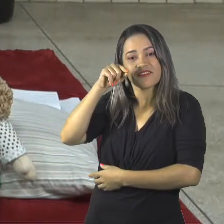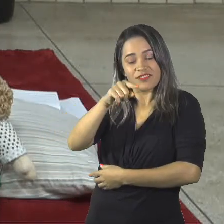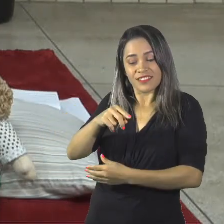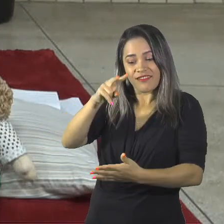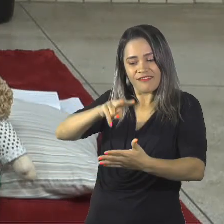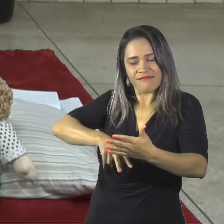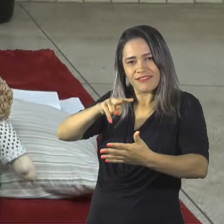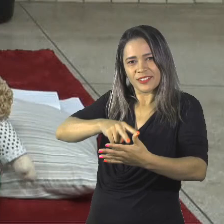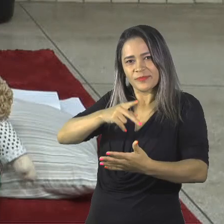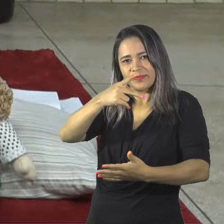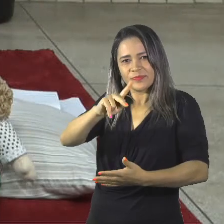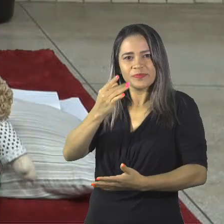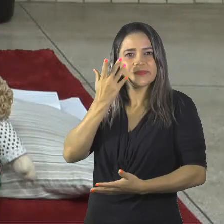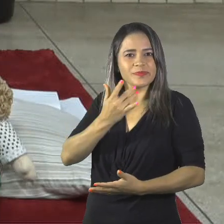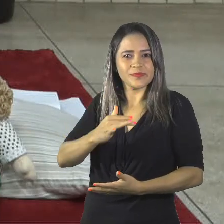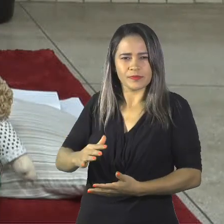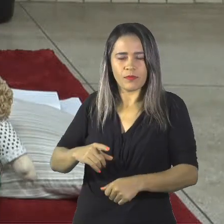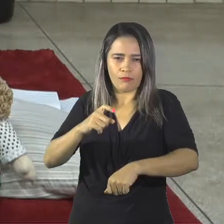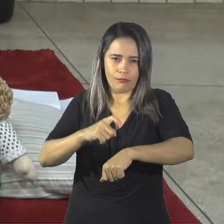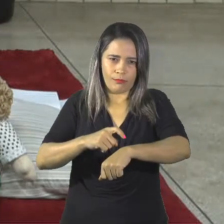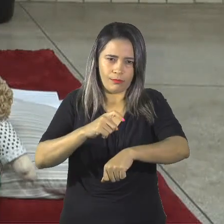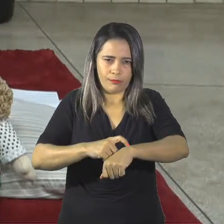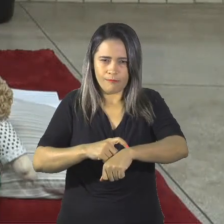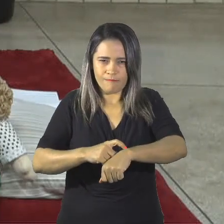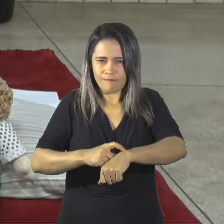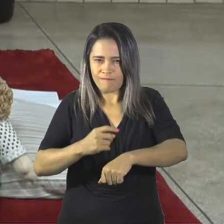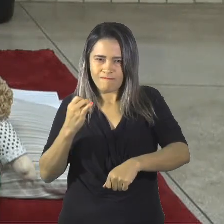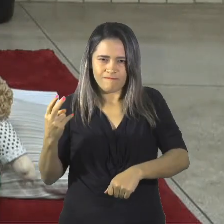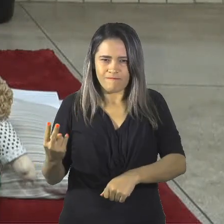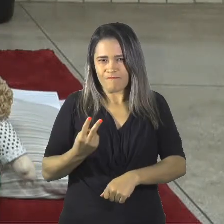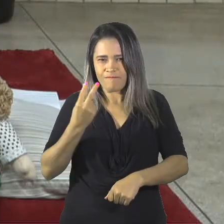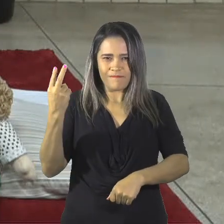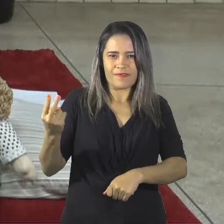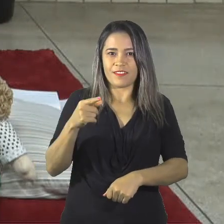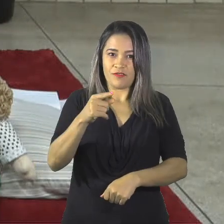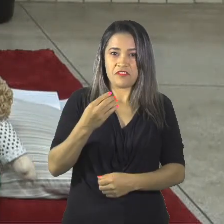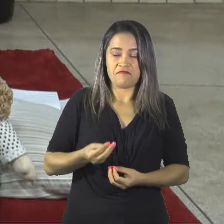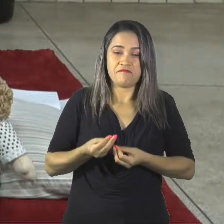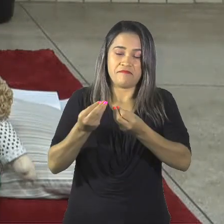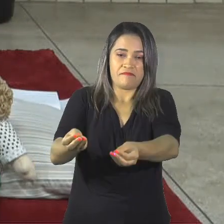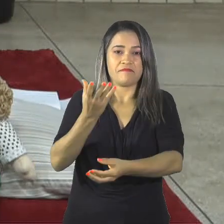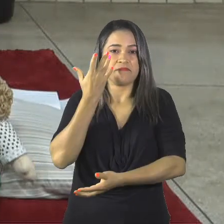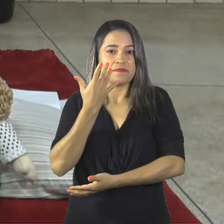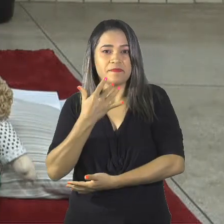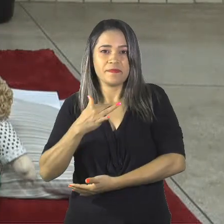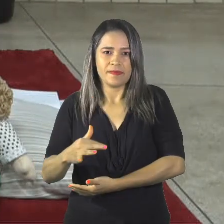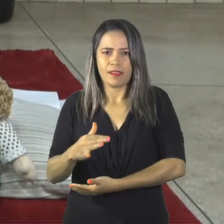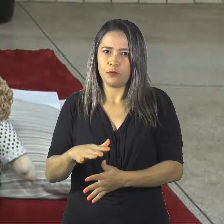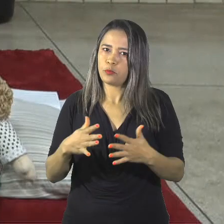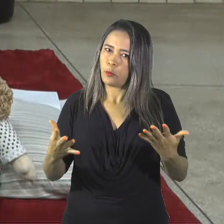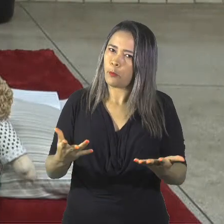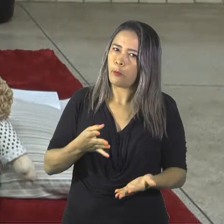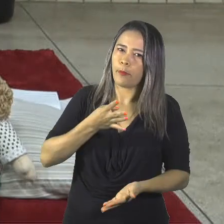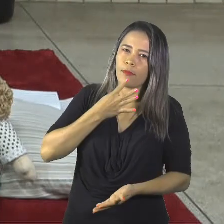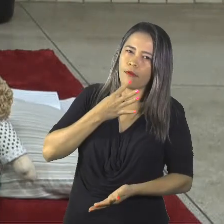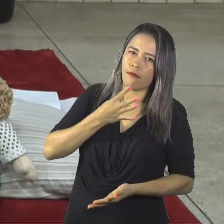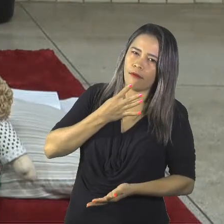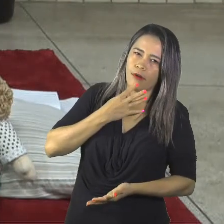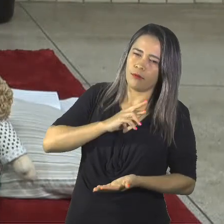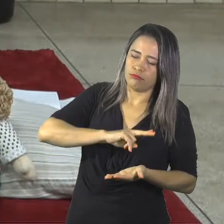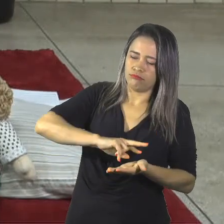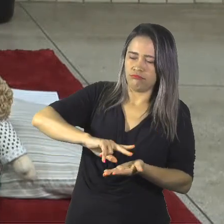sua criança. São momentos enriquecedores que você vai proporcionar para a sua criança. Além do mais, ela vai conhecer mundos